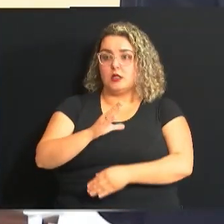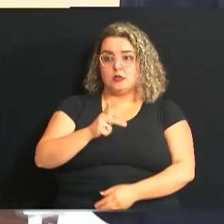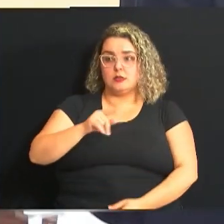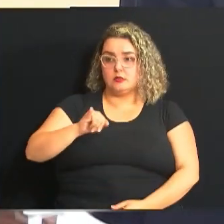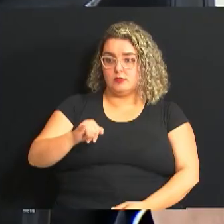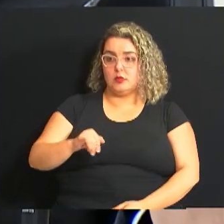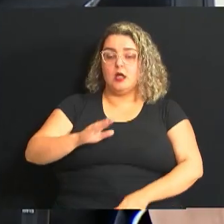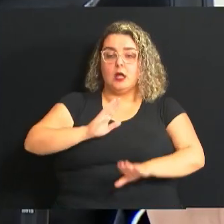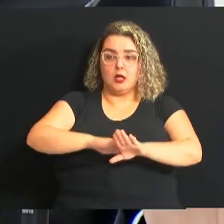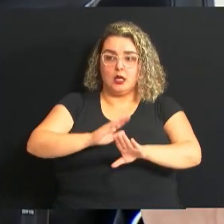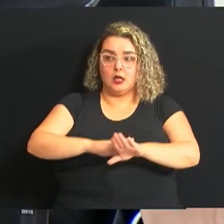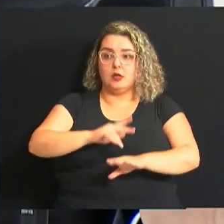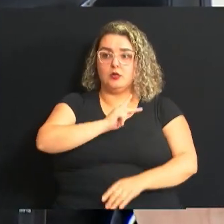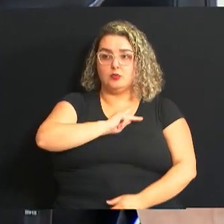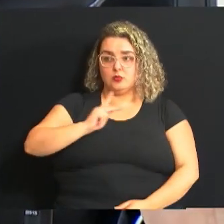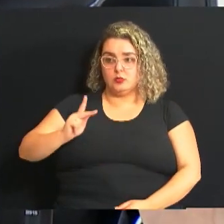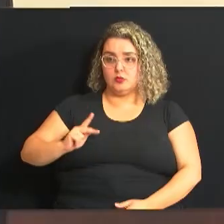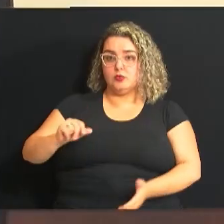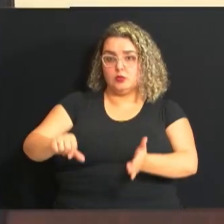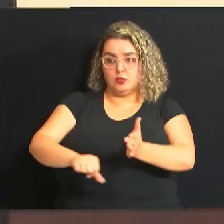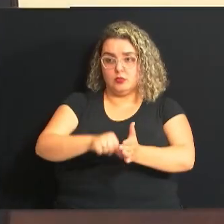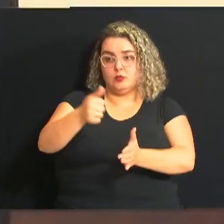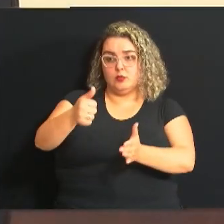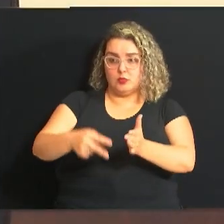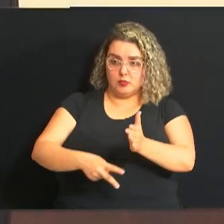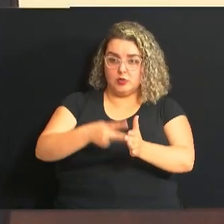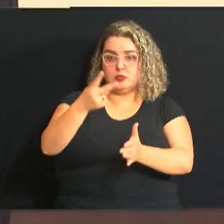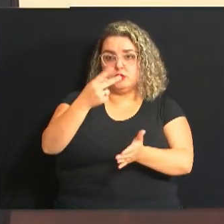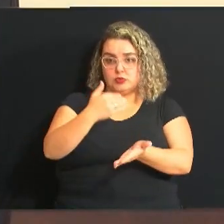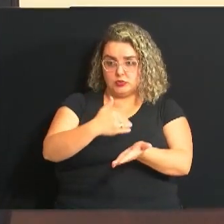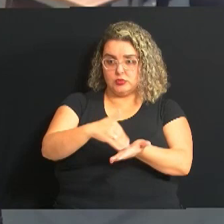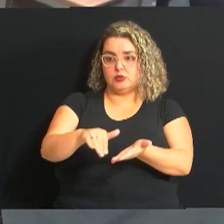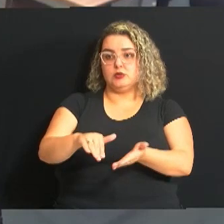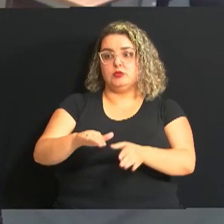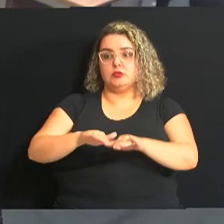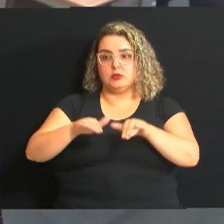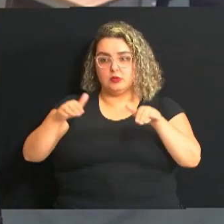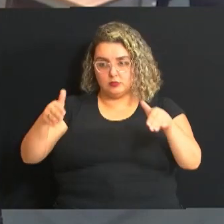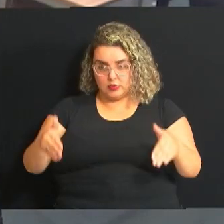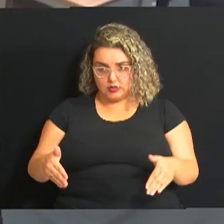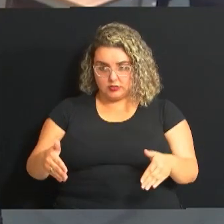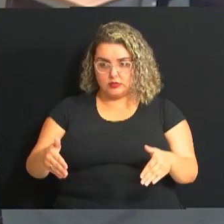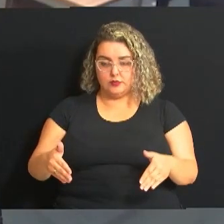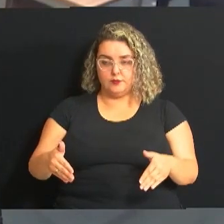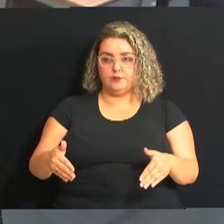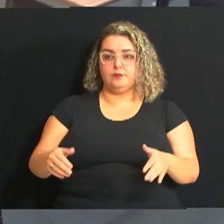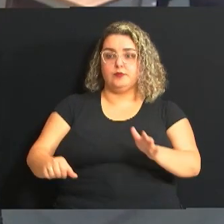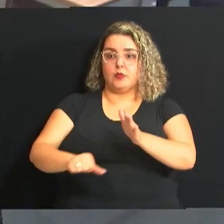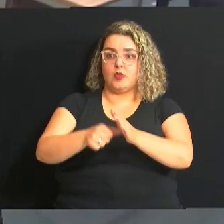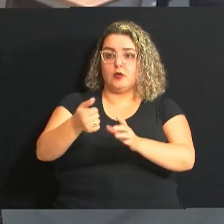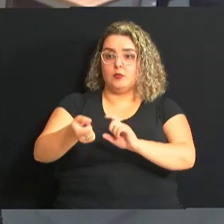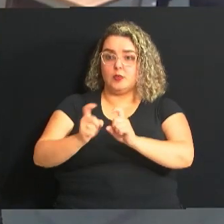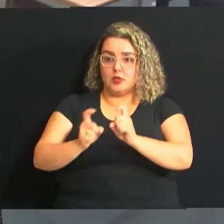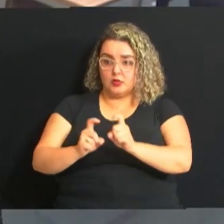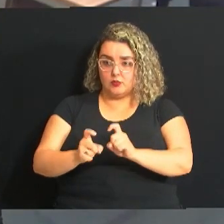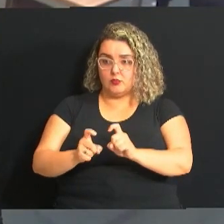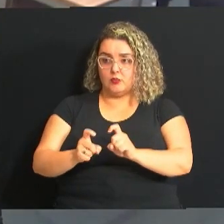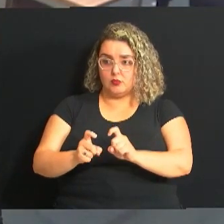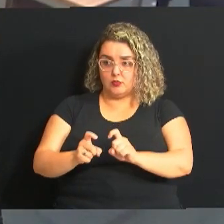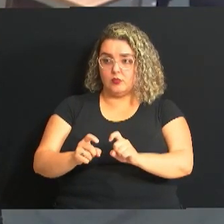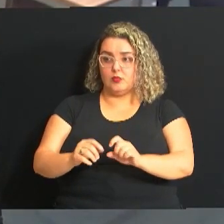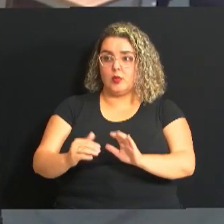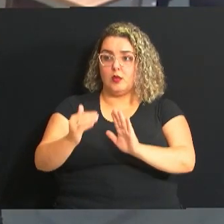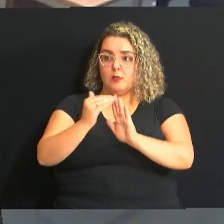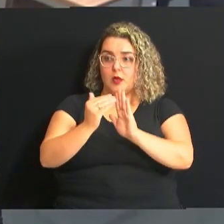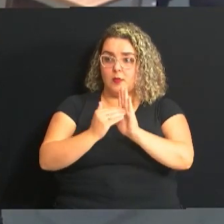atual presidente e o primeiro e o segundo secretários da mesa. Na primeira reunião, adotado o roteiro de